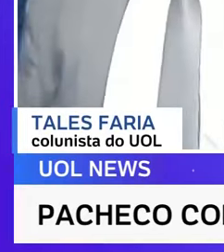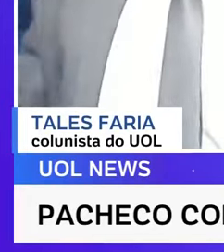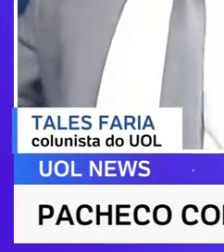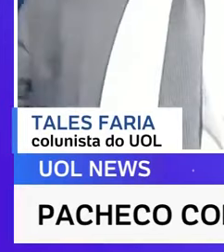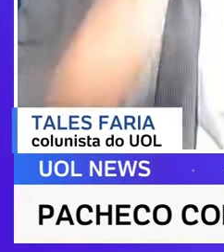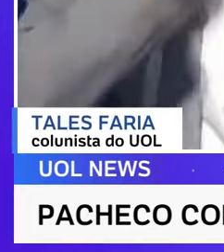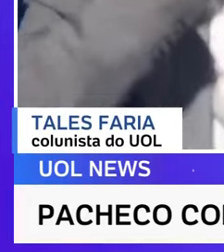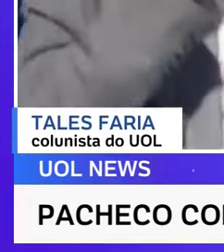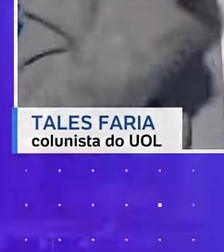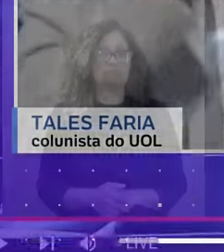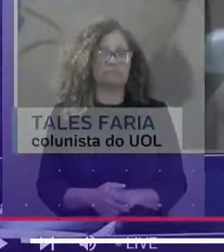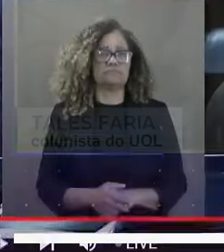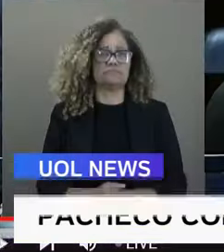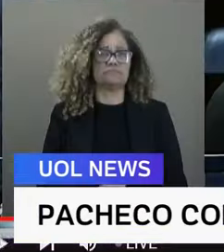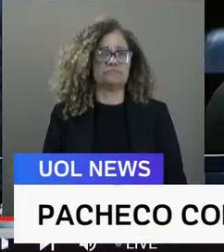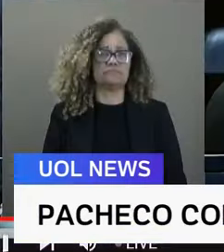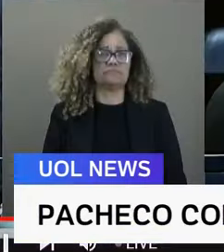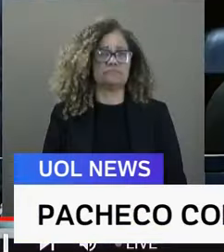com os palestinos. Vamos ver.